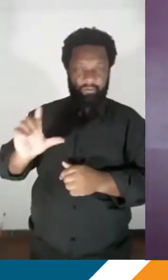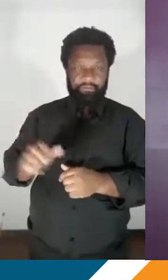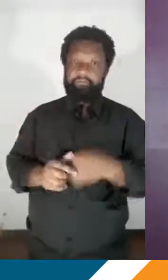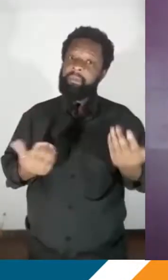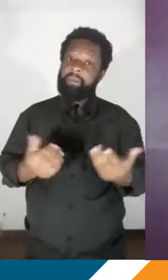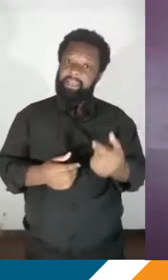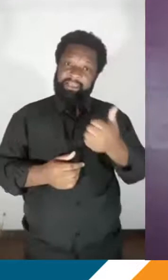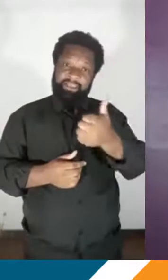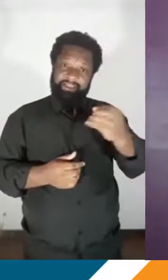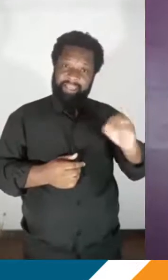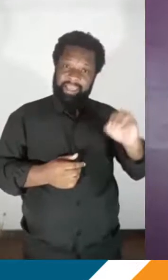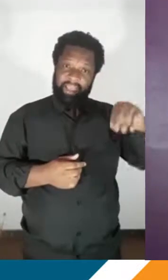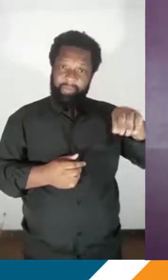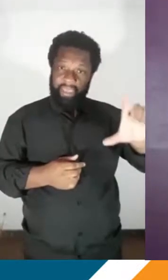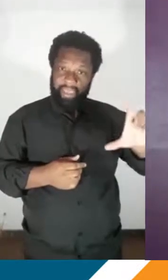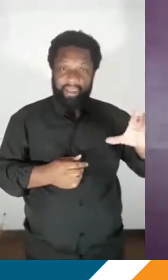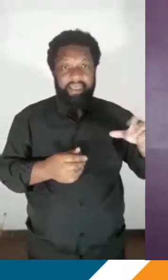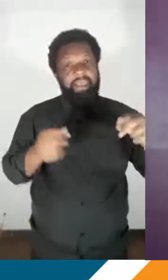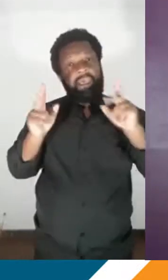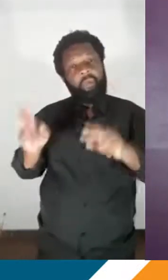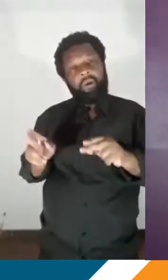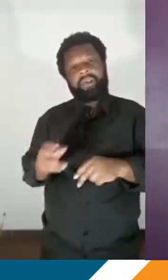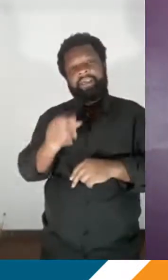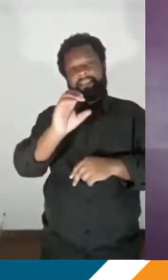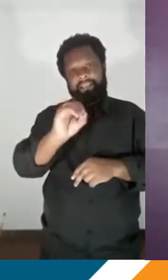de litros. Então, 100 ml vai ser igual a